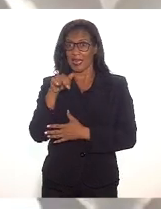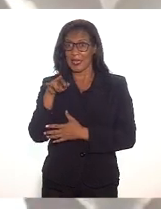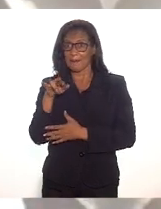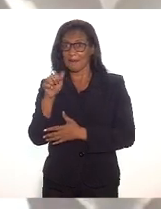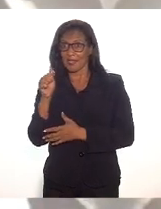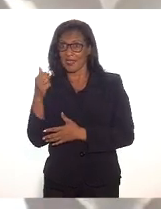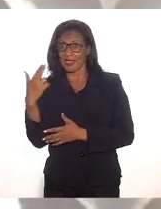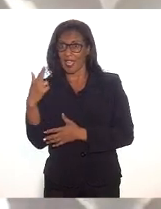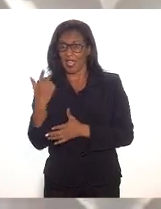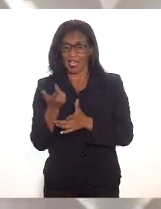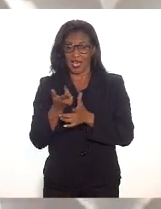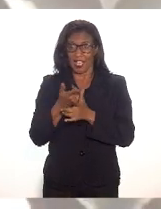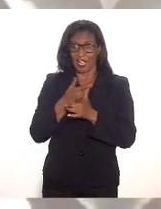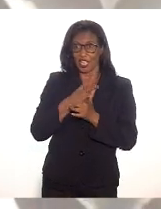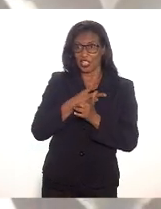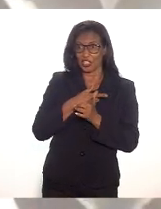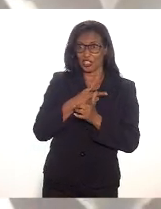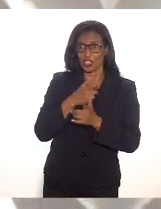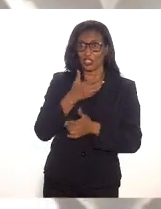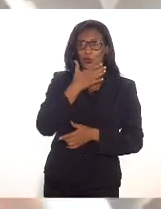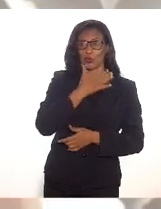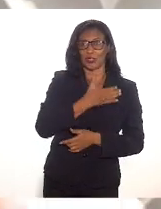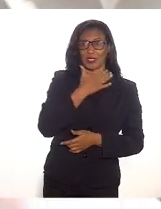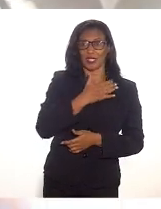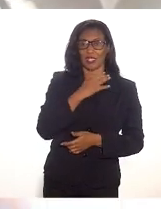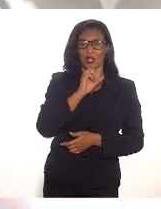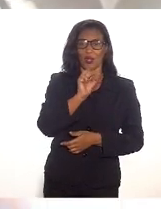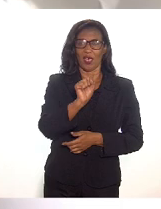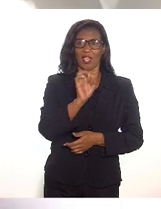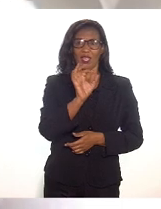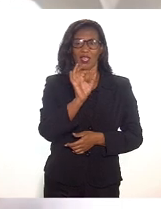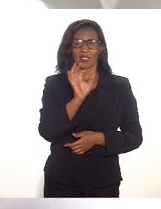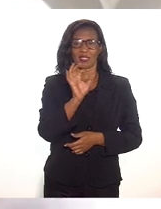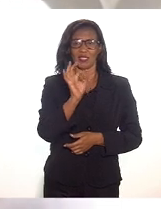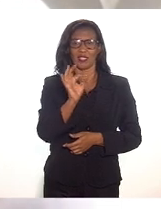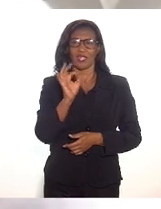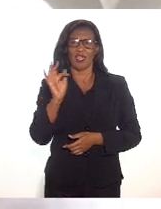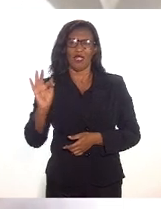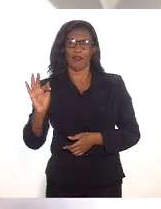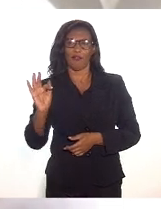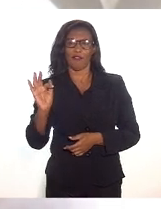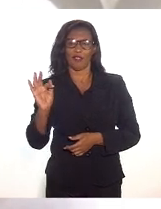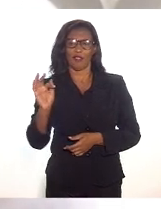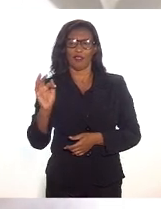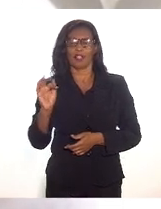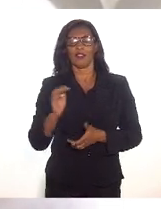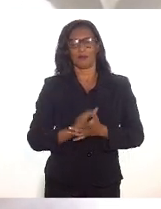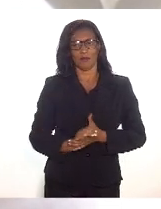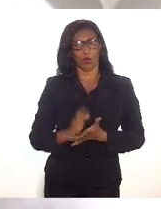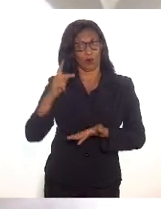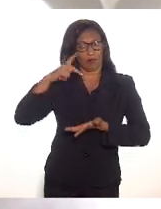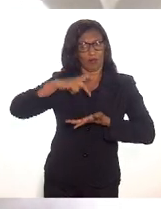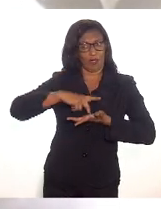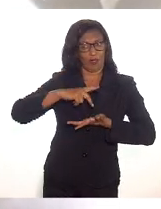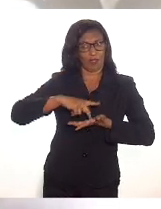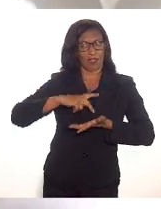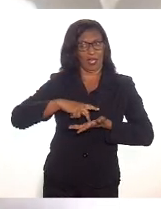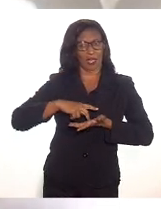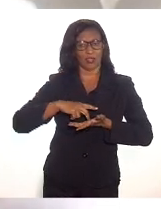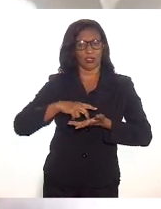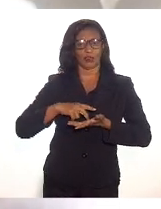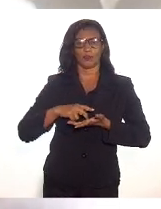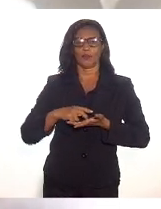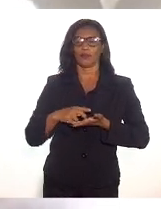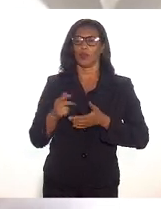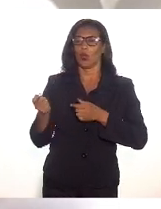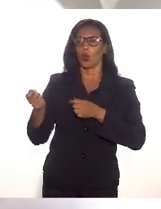na véspera de Natal pelo STF na figura do ministro Luiz Fux. Então, na verdade, o plano de recuperação